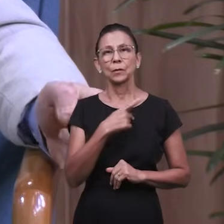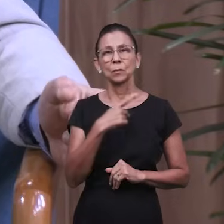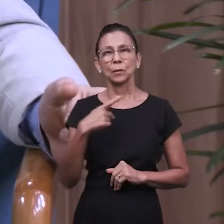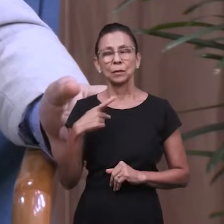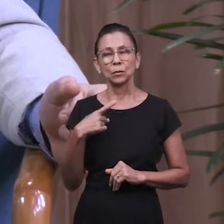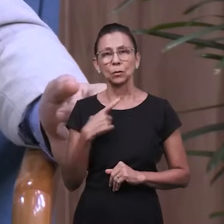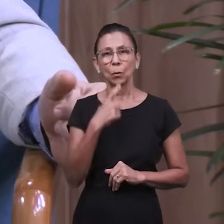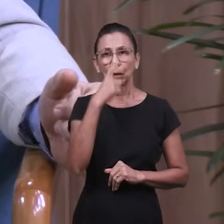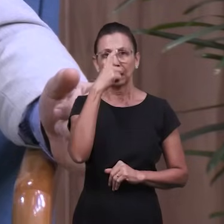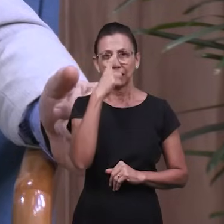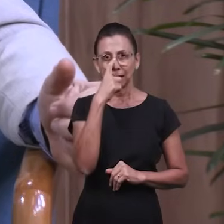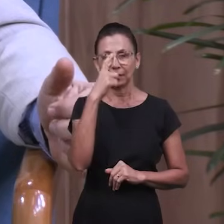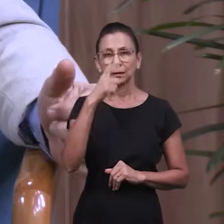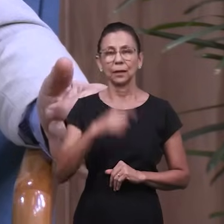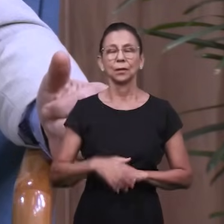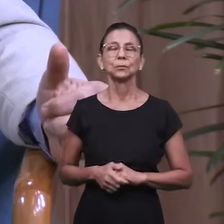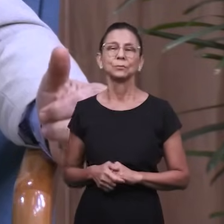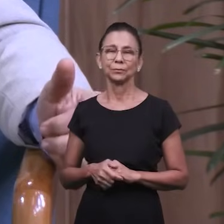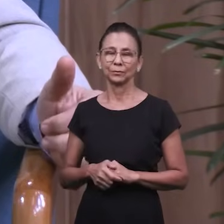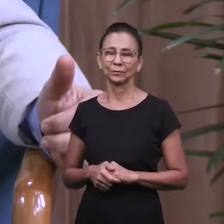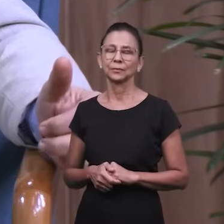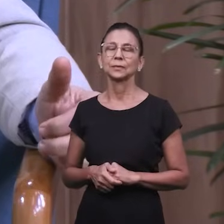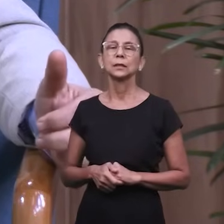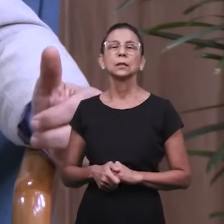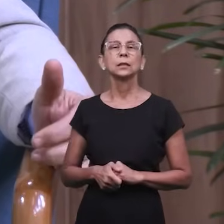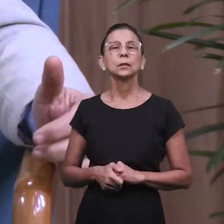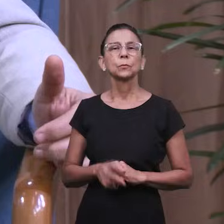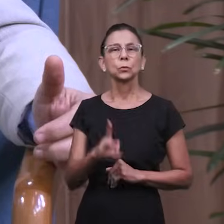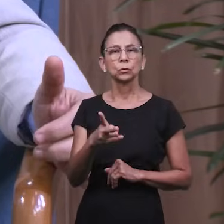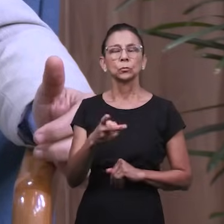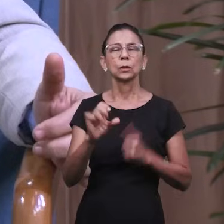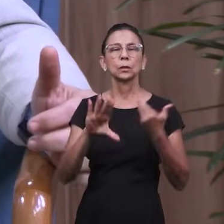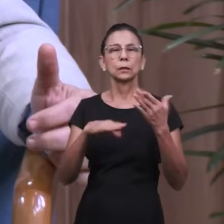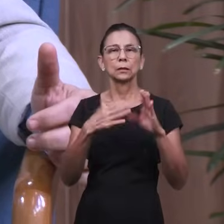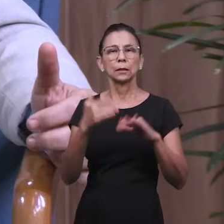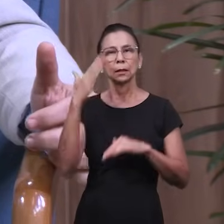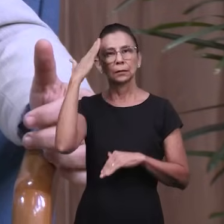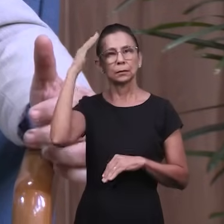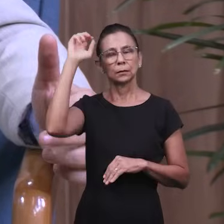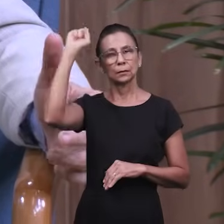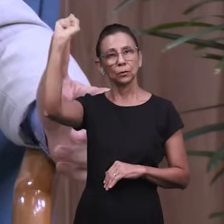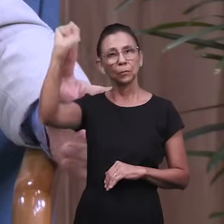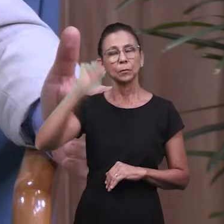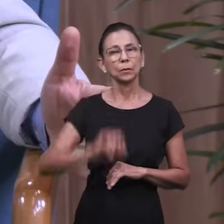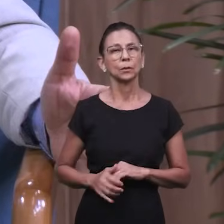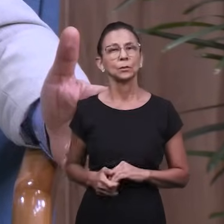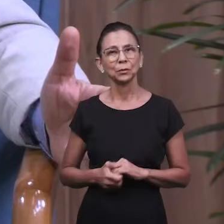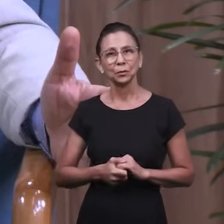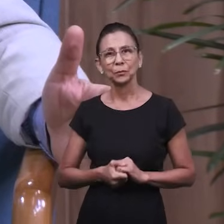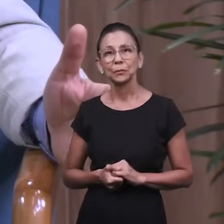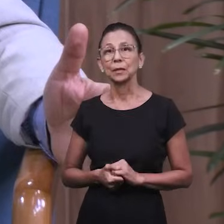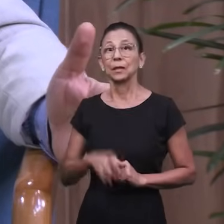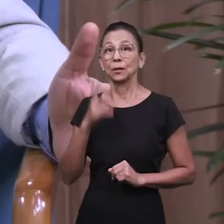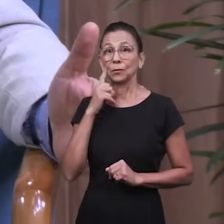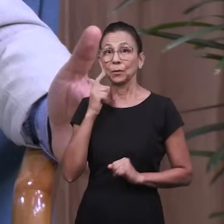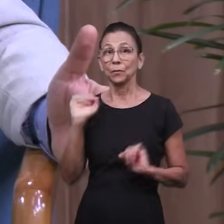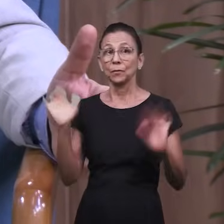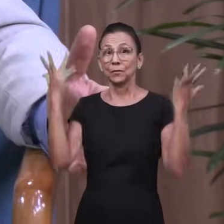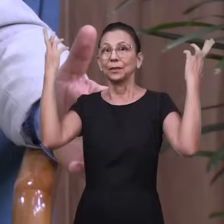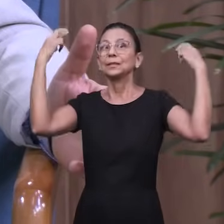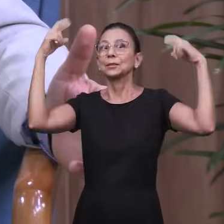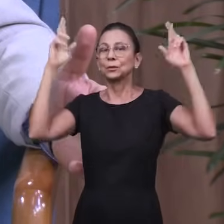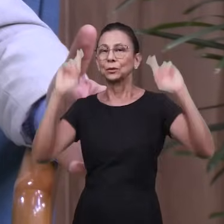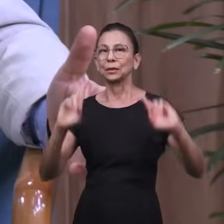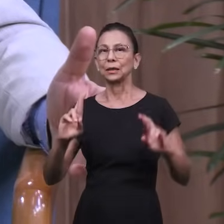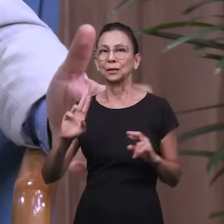vamos conversar sobre o livro de Cantares de Salomão e o que nos aguarda na eternidade, começando pelas bodas